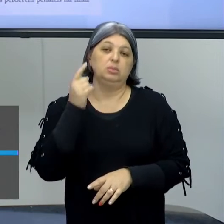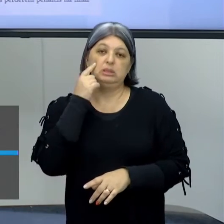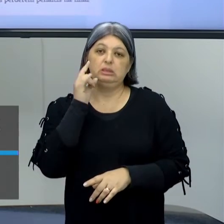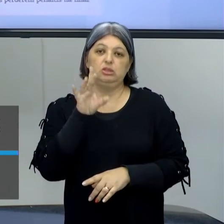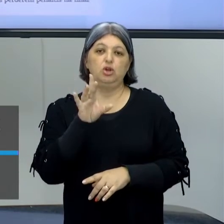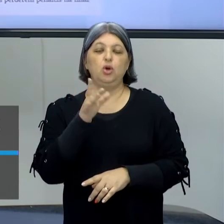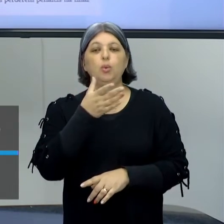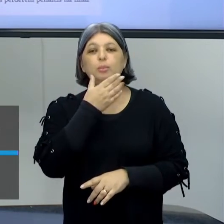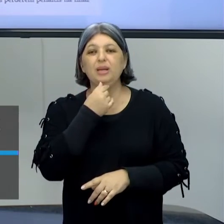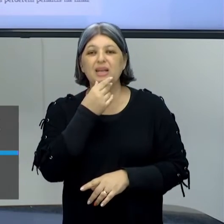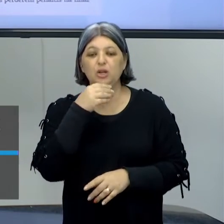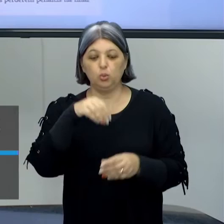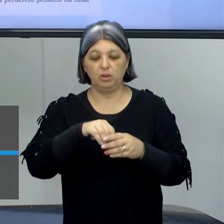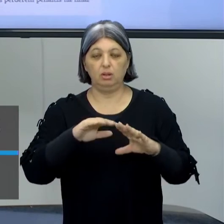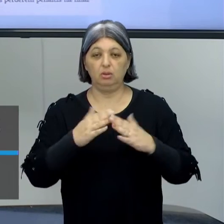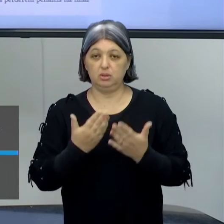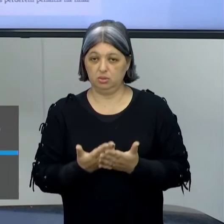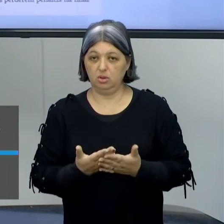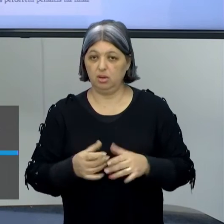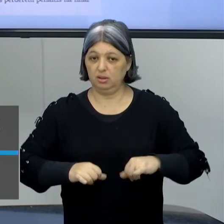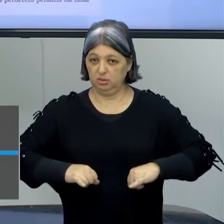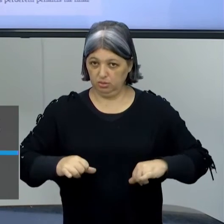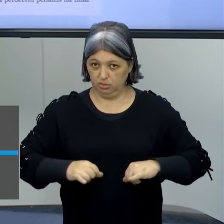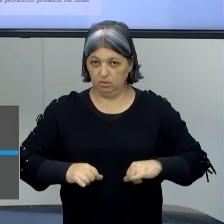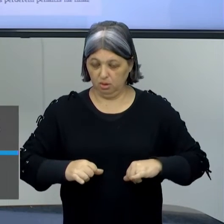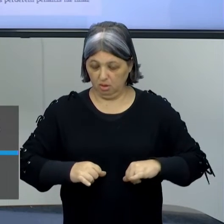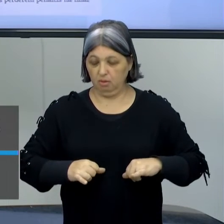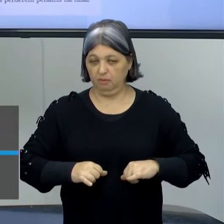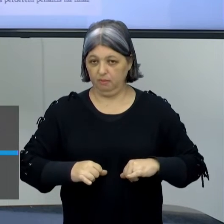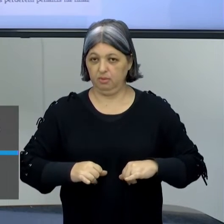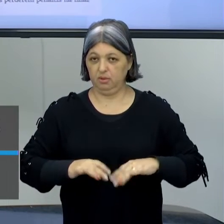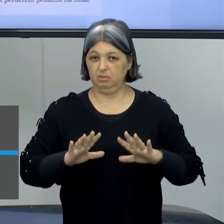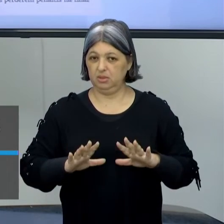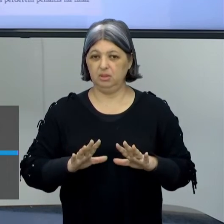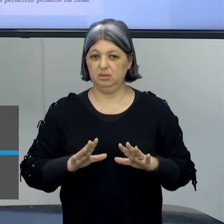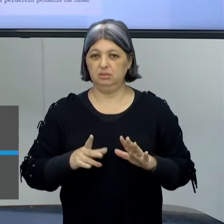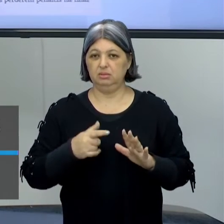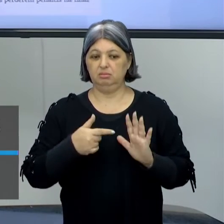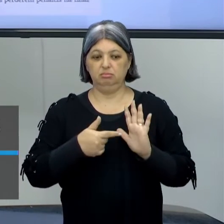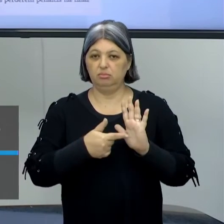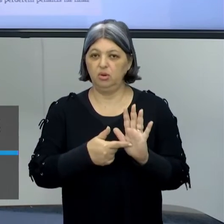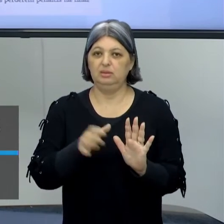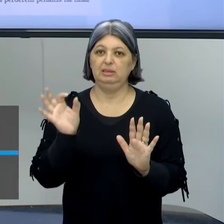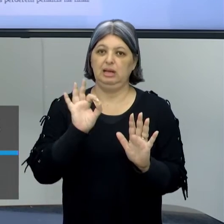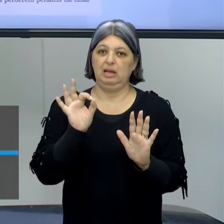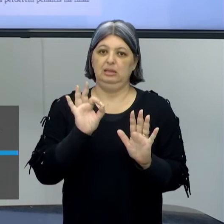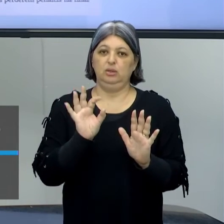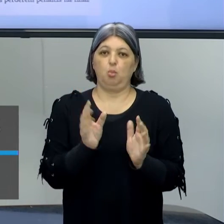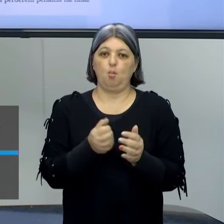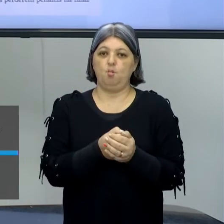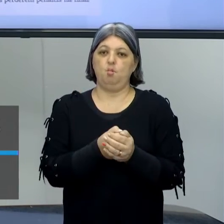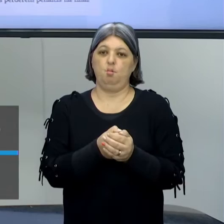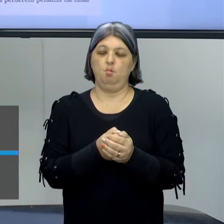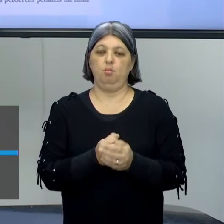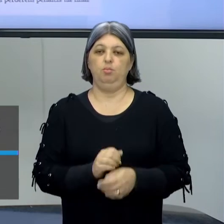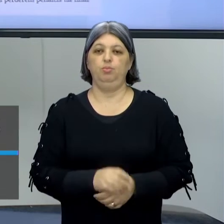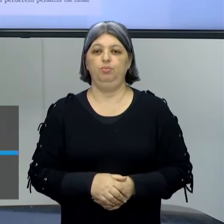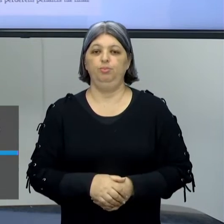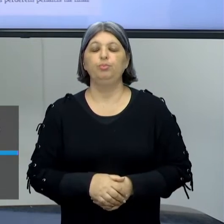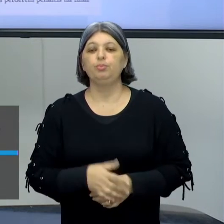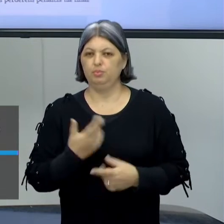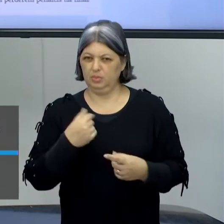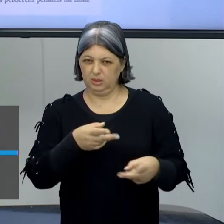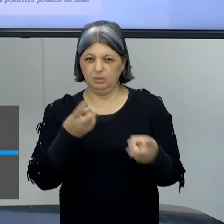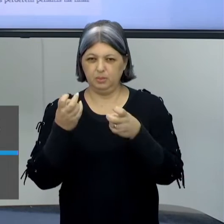somente que sofre por essas questões e muitas são veladas. Então a gente tem que perceber aí que, como ele